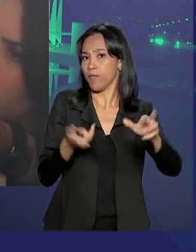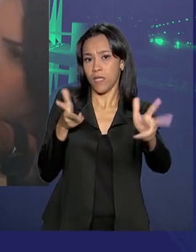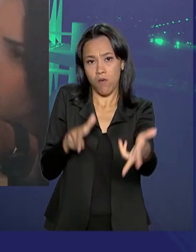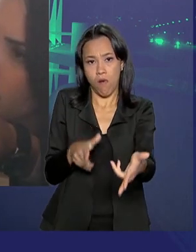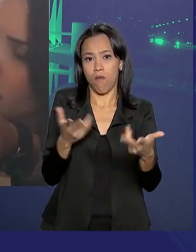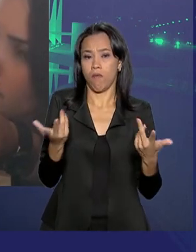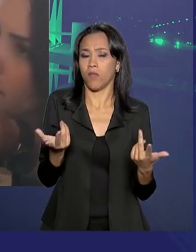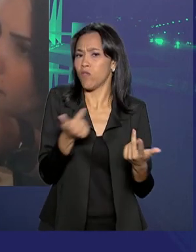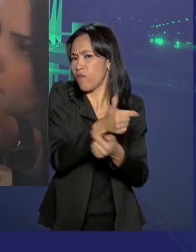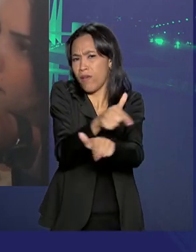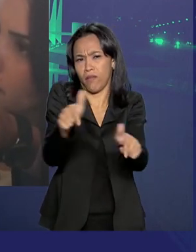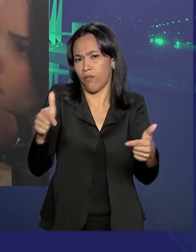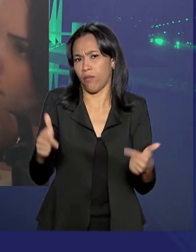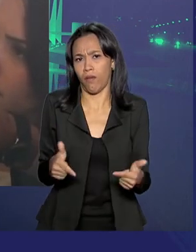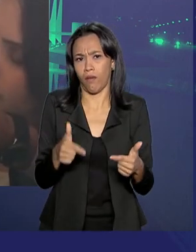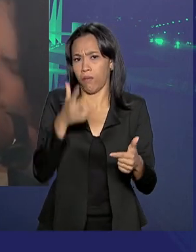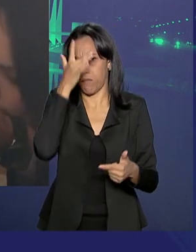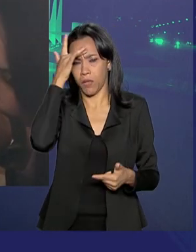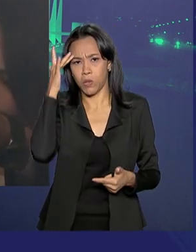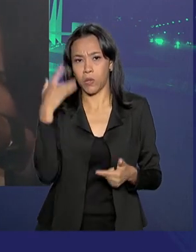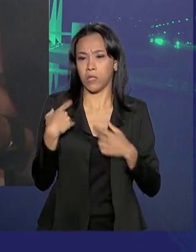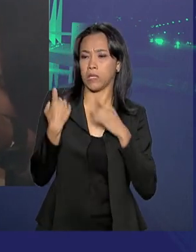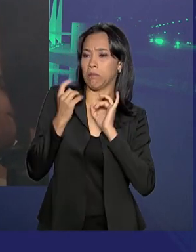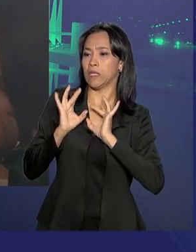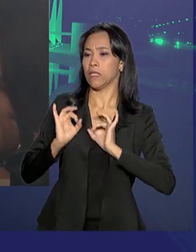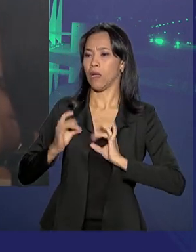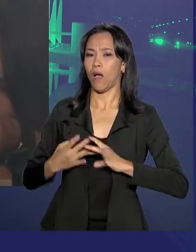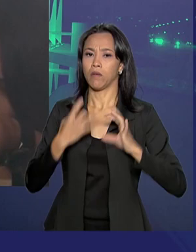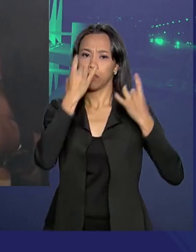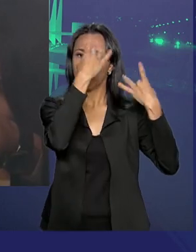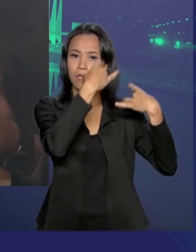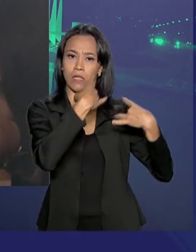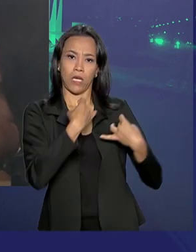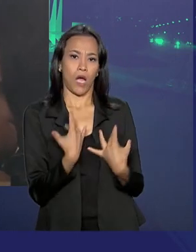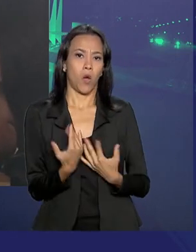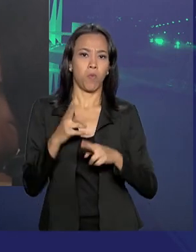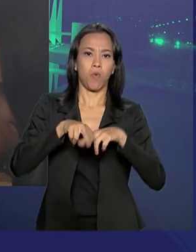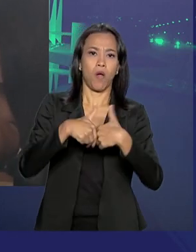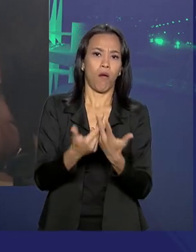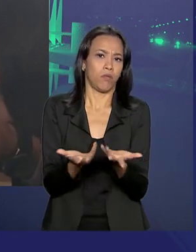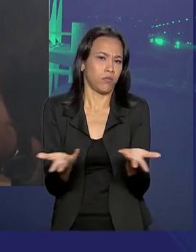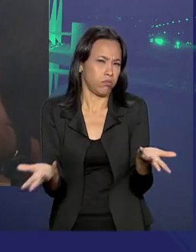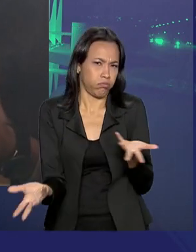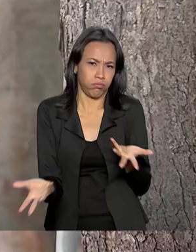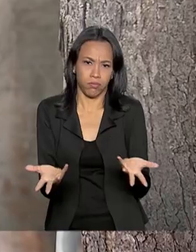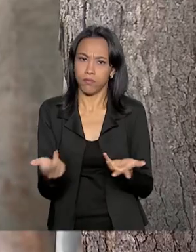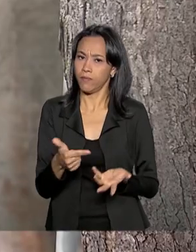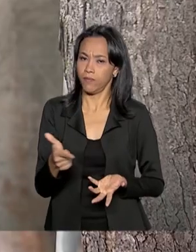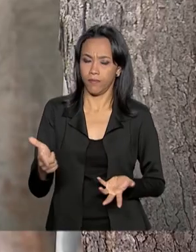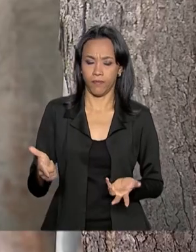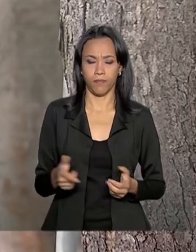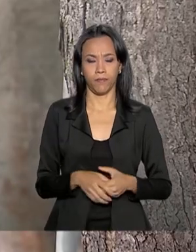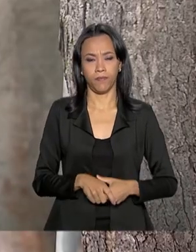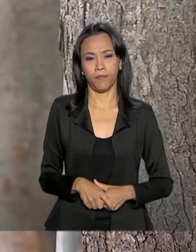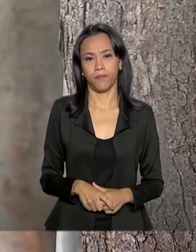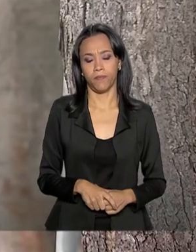então não vai ter um vai ter gente com privilégios em relação ao sistema geral de hoje